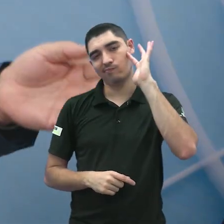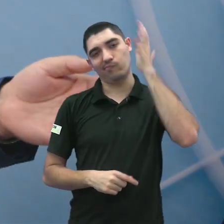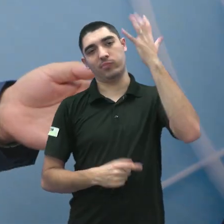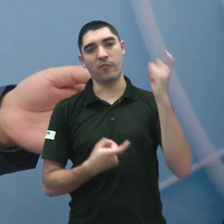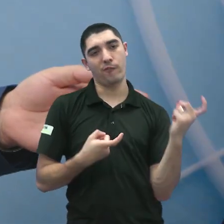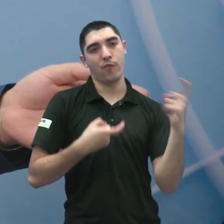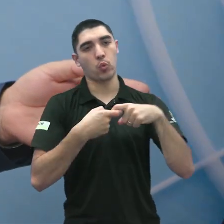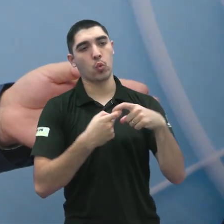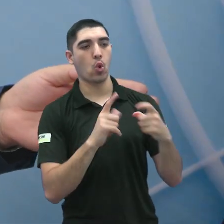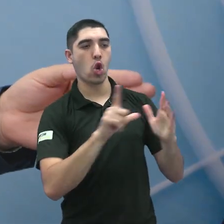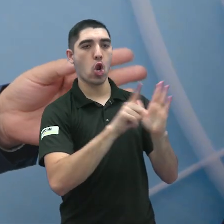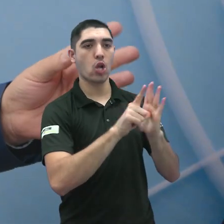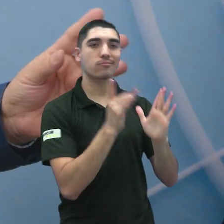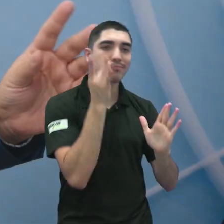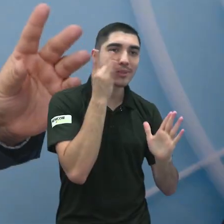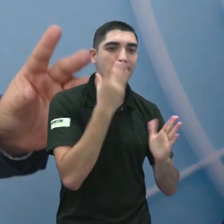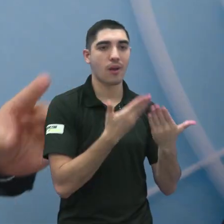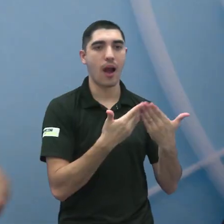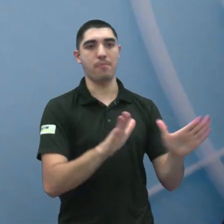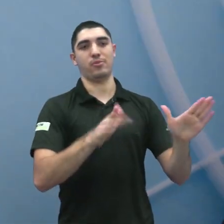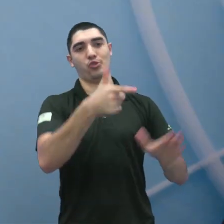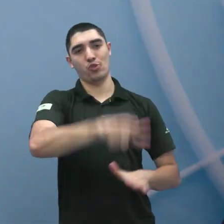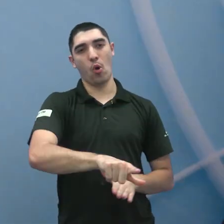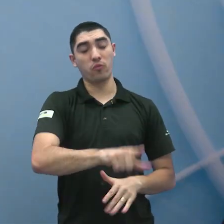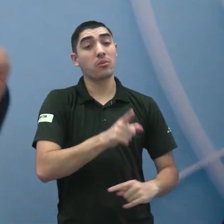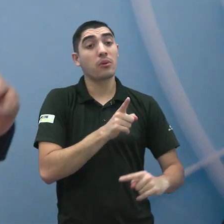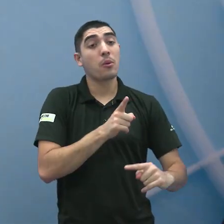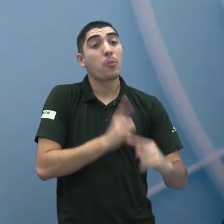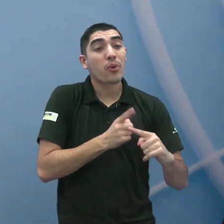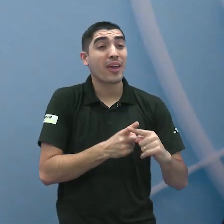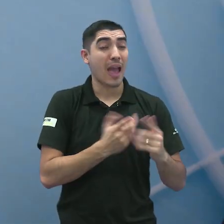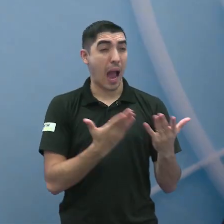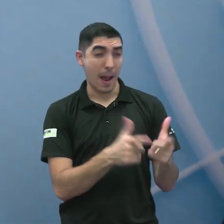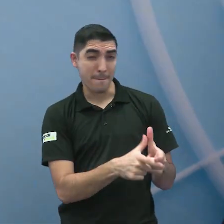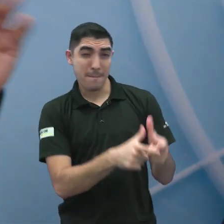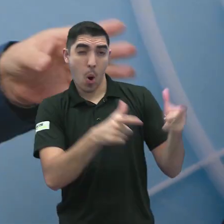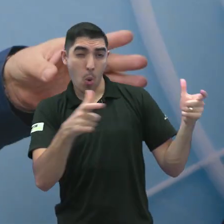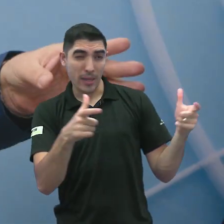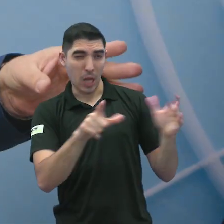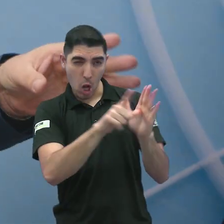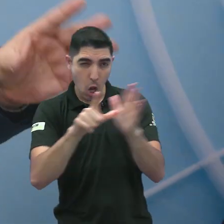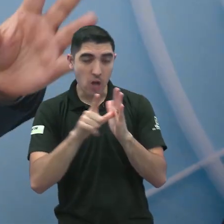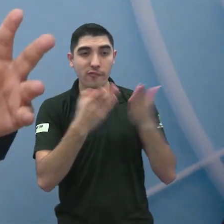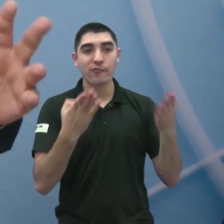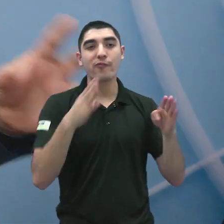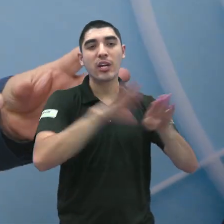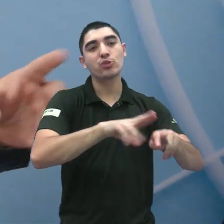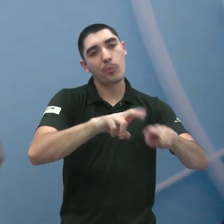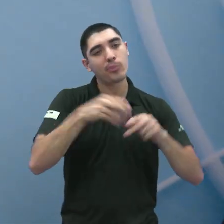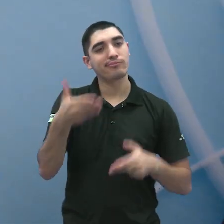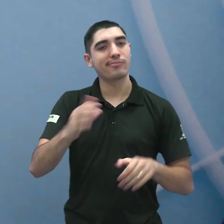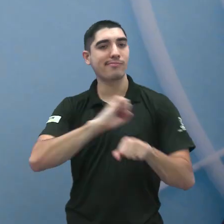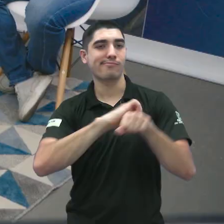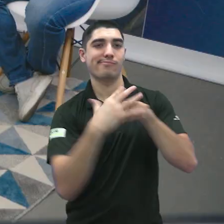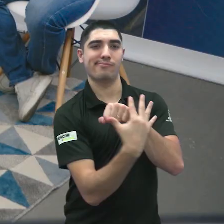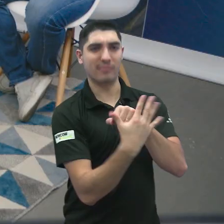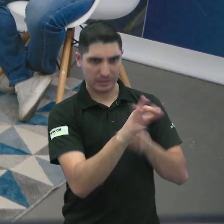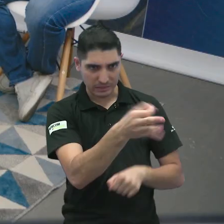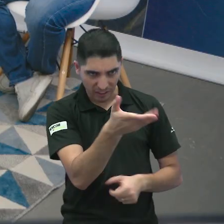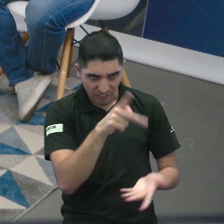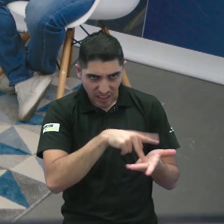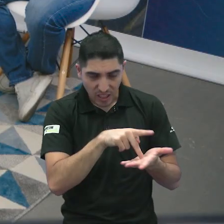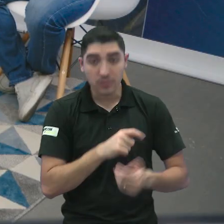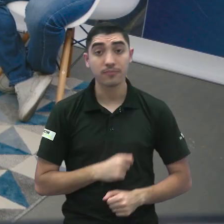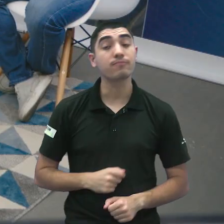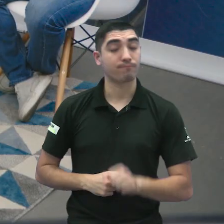na pandemia. E agora as pessoas estão querendo retomar devagar, mas preferem físico, ver, né, Renato? Eu acho